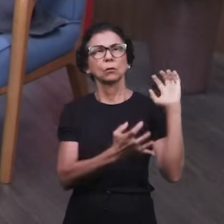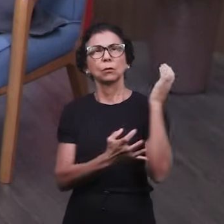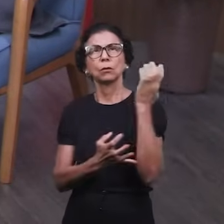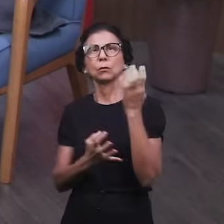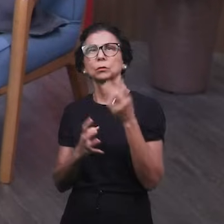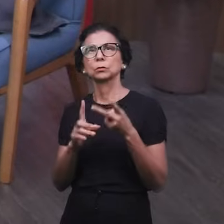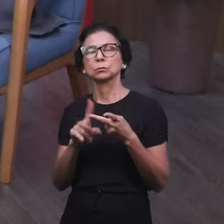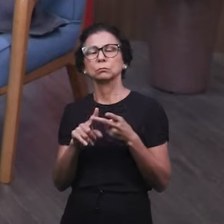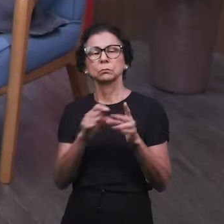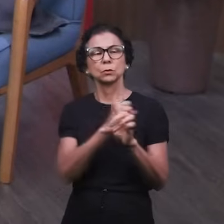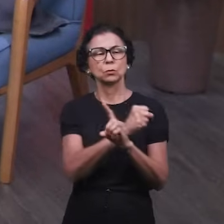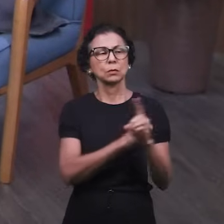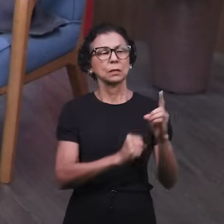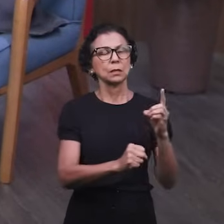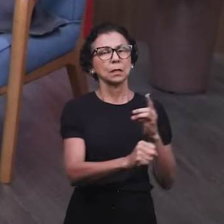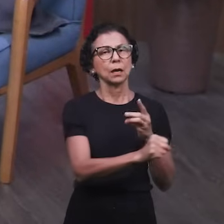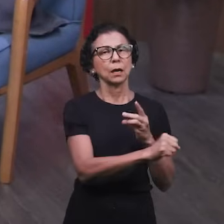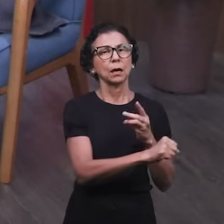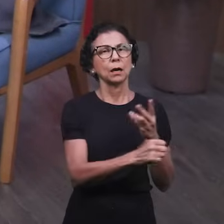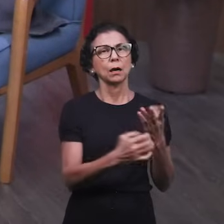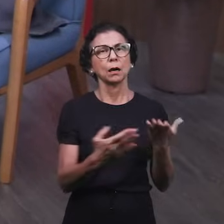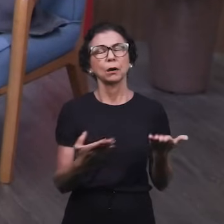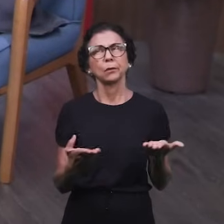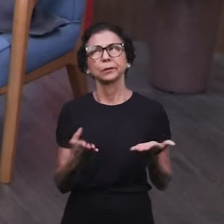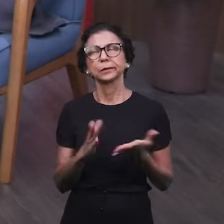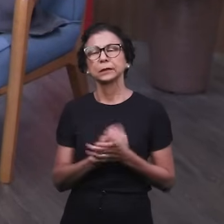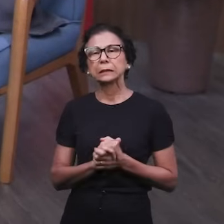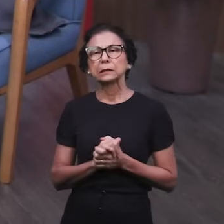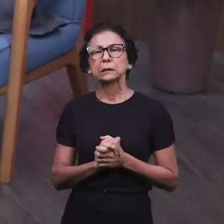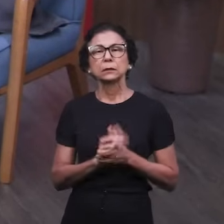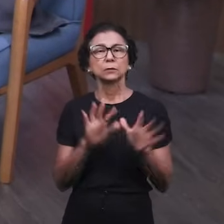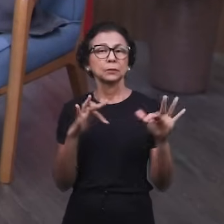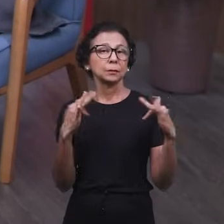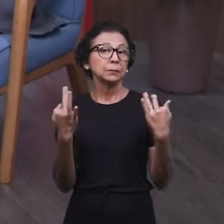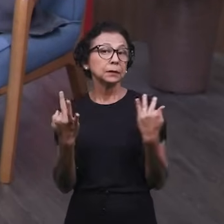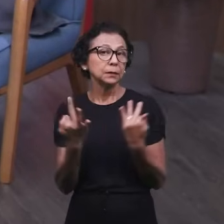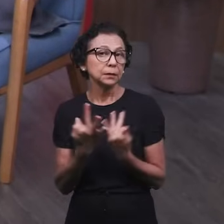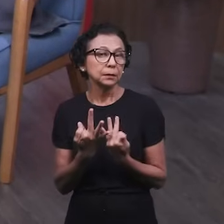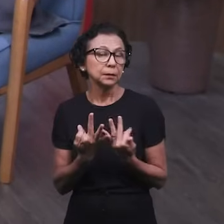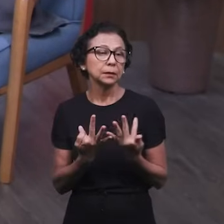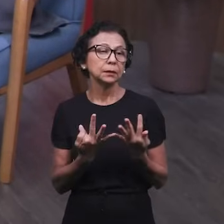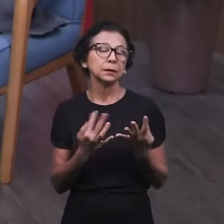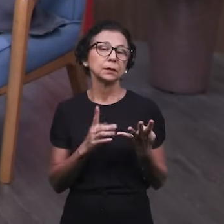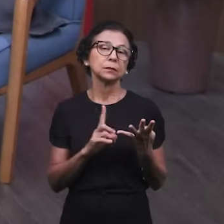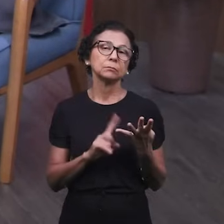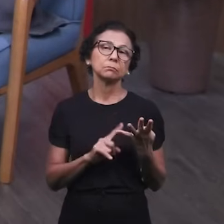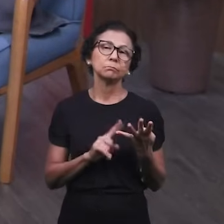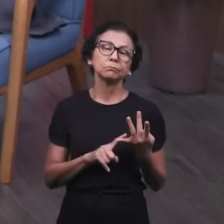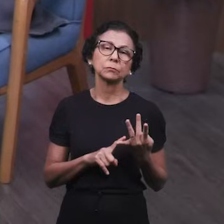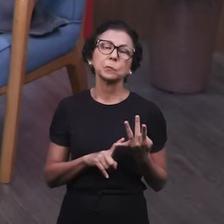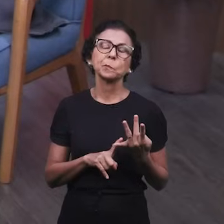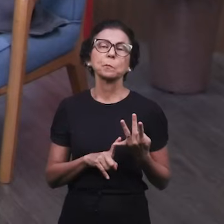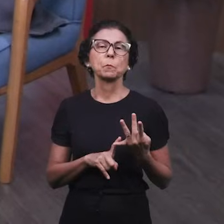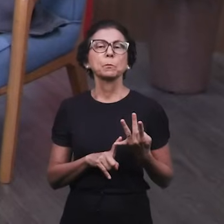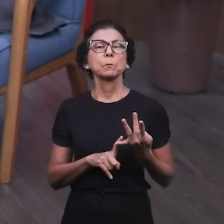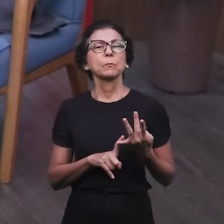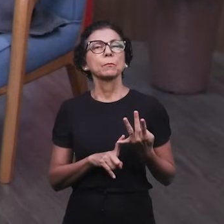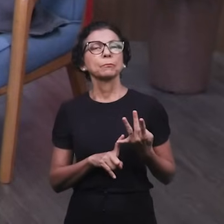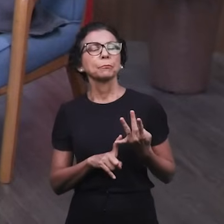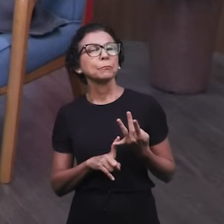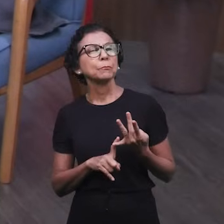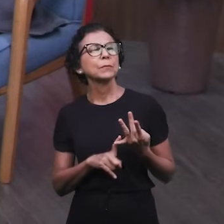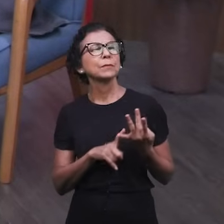ou sociológico, sobre o aspecto da família, né, da estruturação